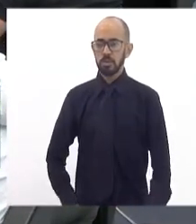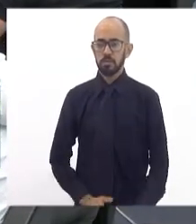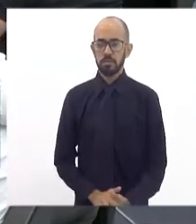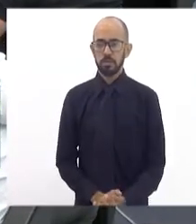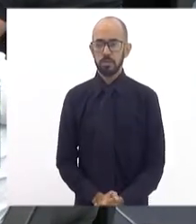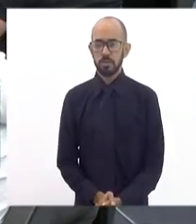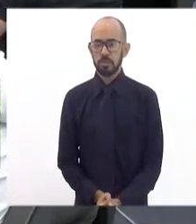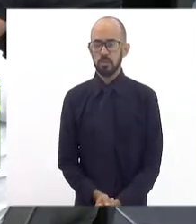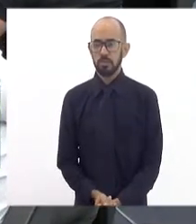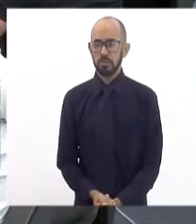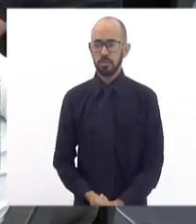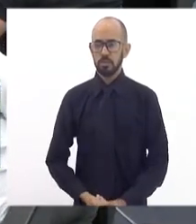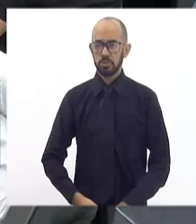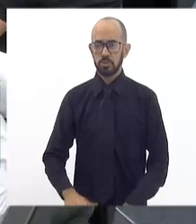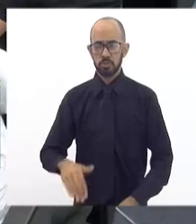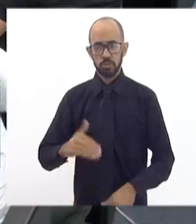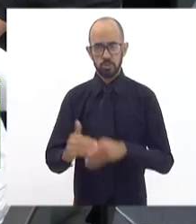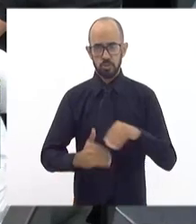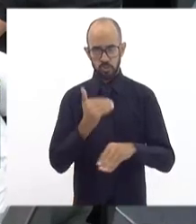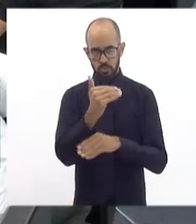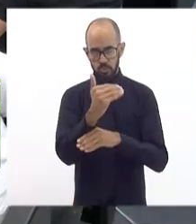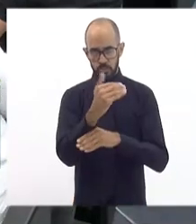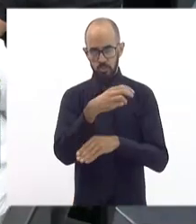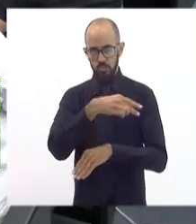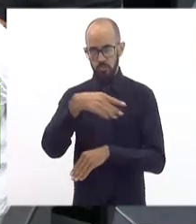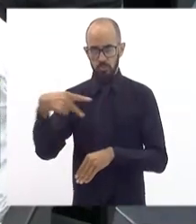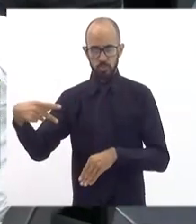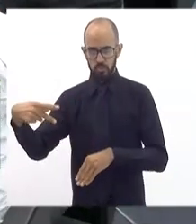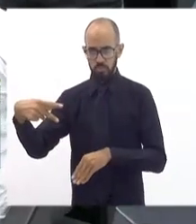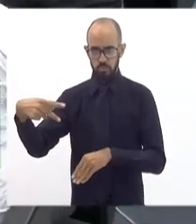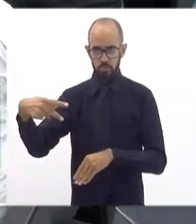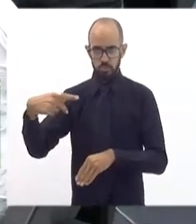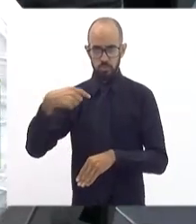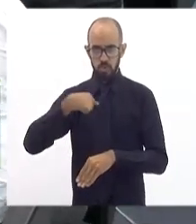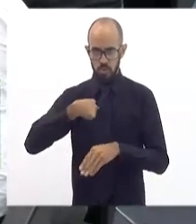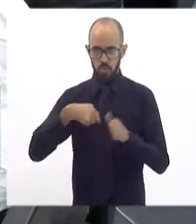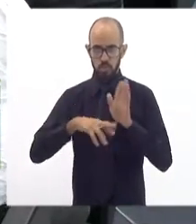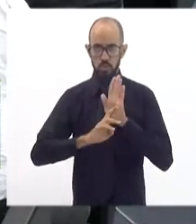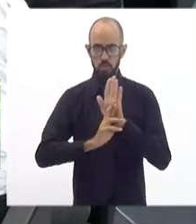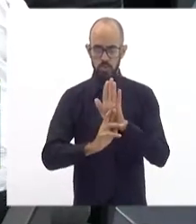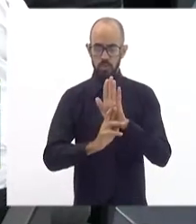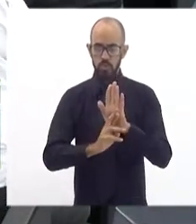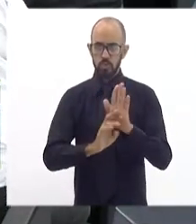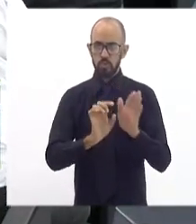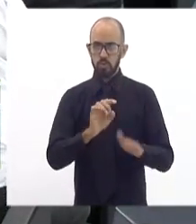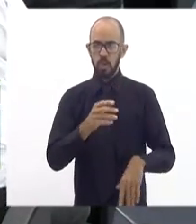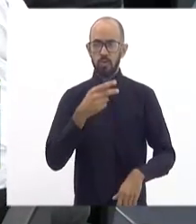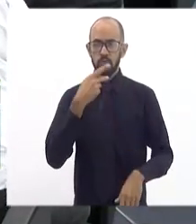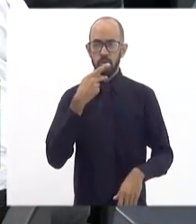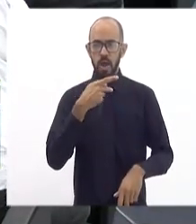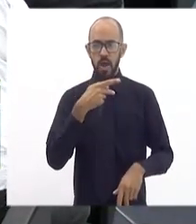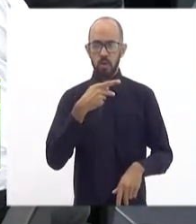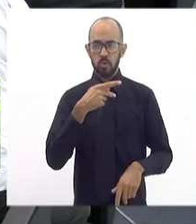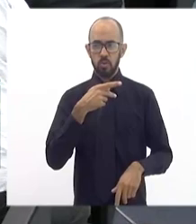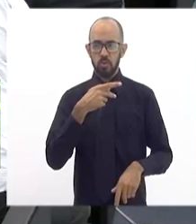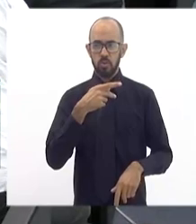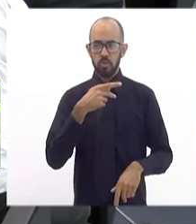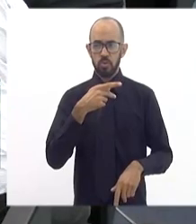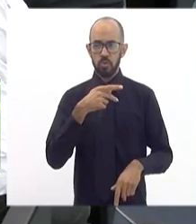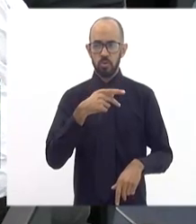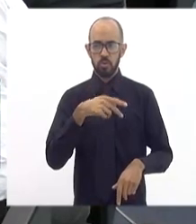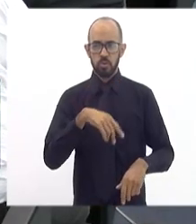sobretudo falando aqui do meu lugar da minha pessoa eu só costumo falar através dos